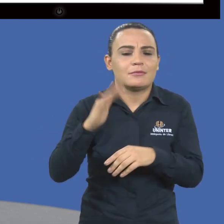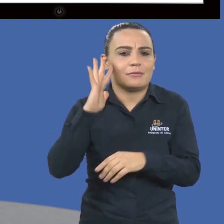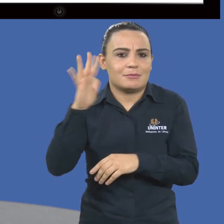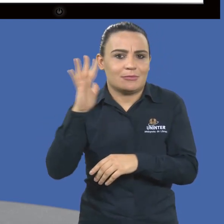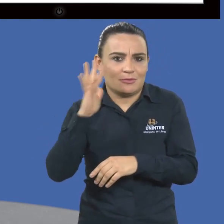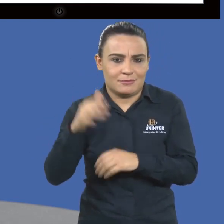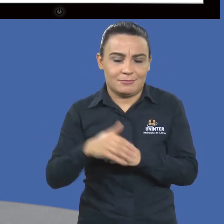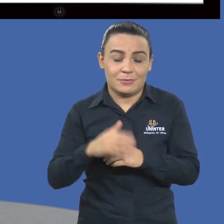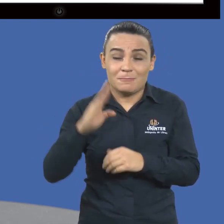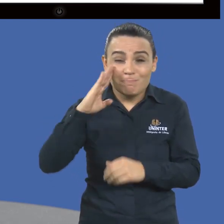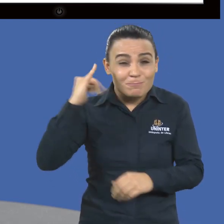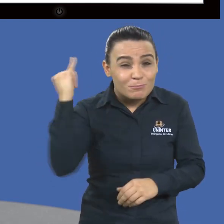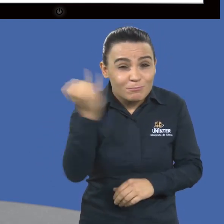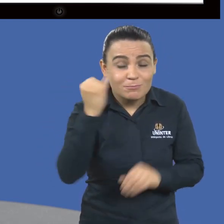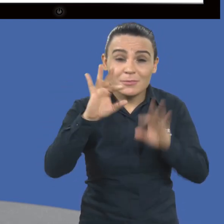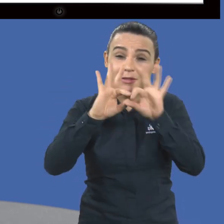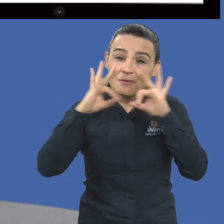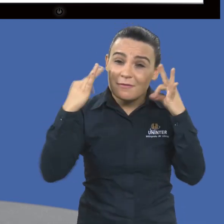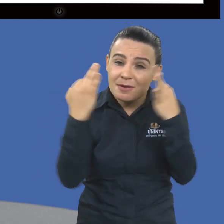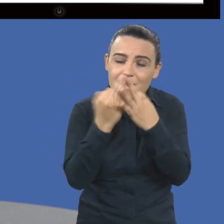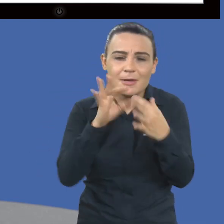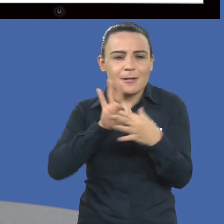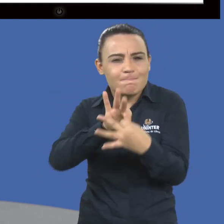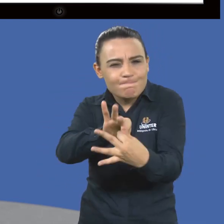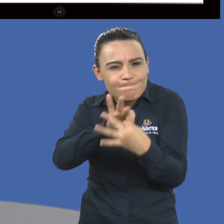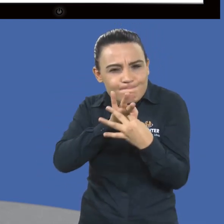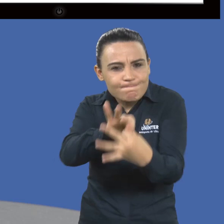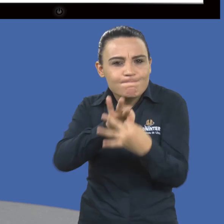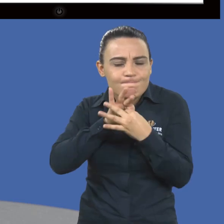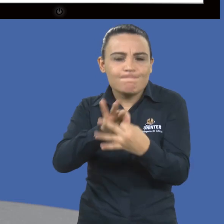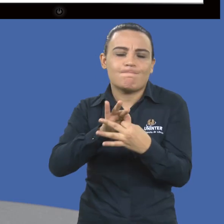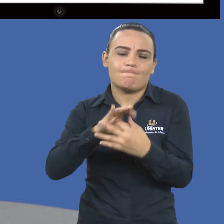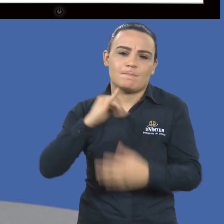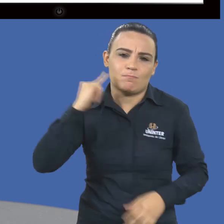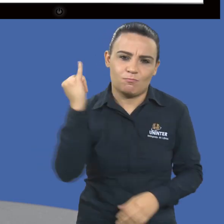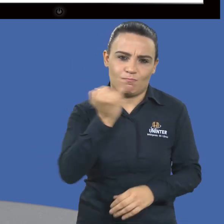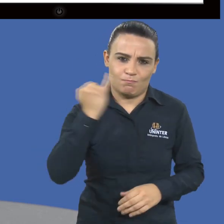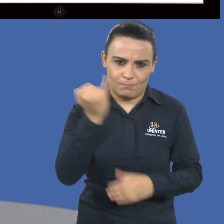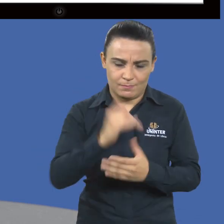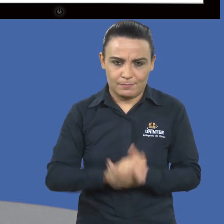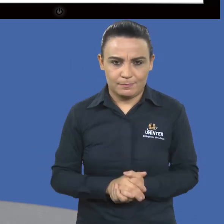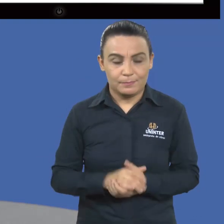da inclusão no núcleo familiar. Né? Muito bem.